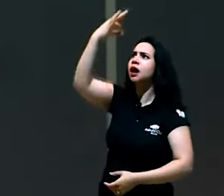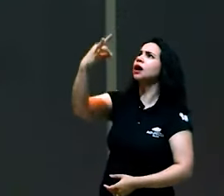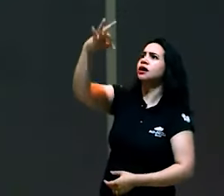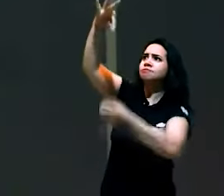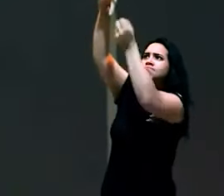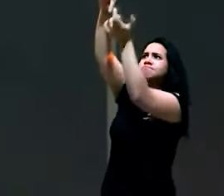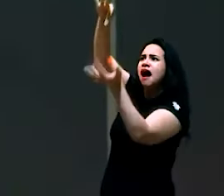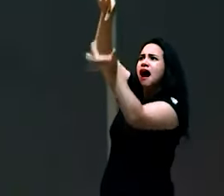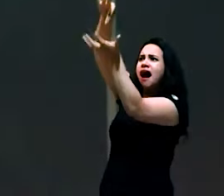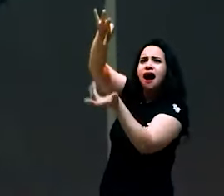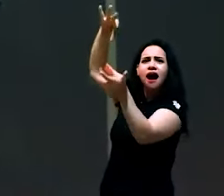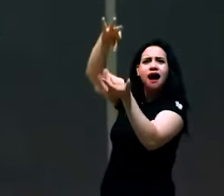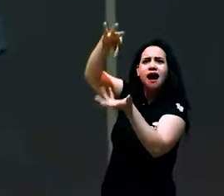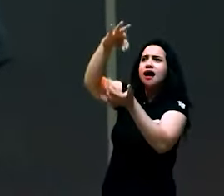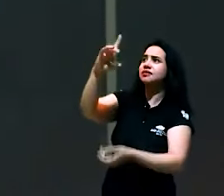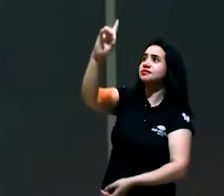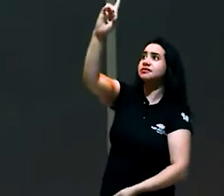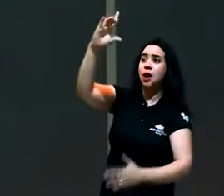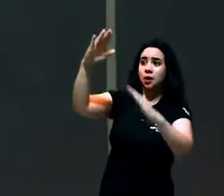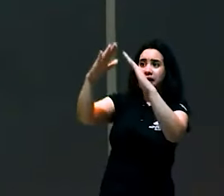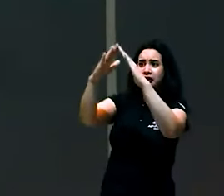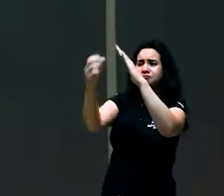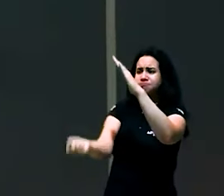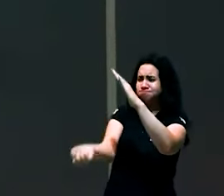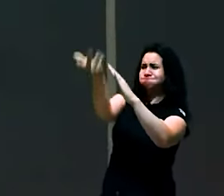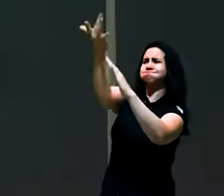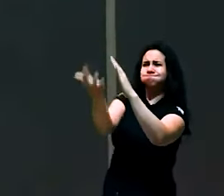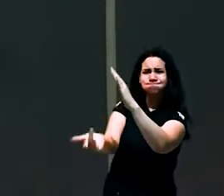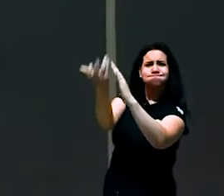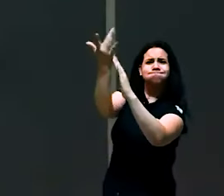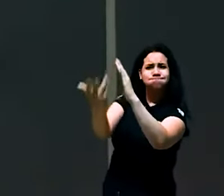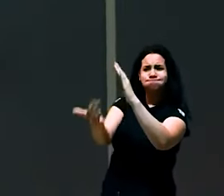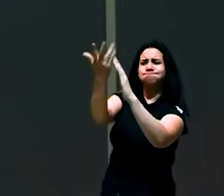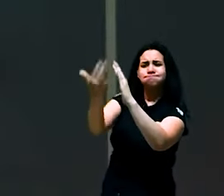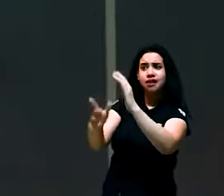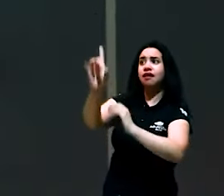Deus, era Deus agindo, Deus estava presente naquele lugar.